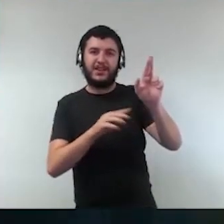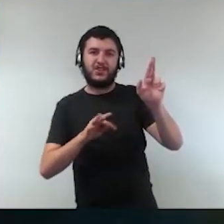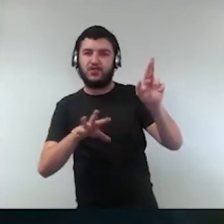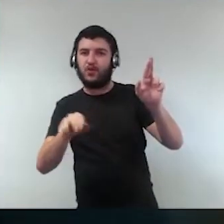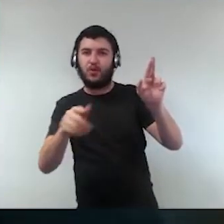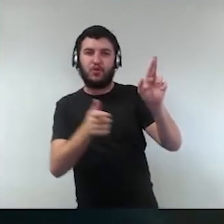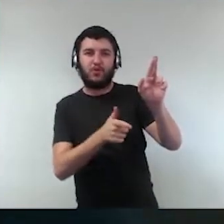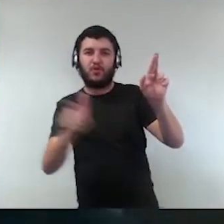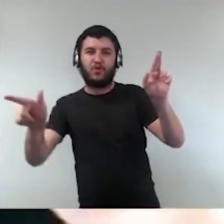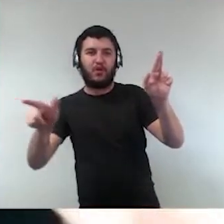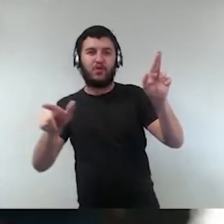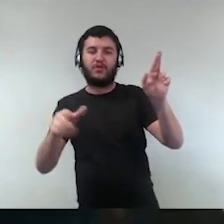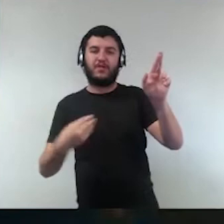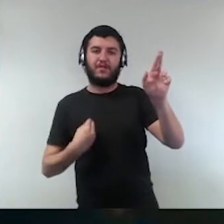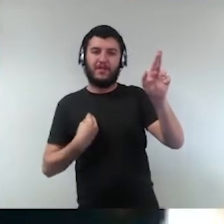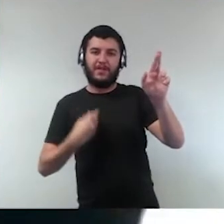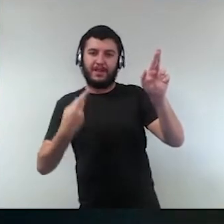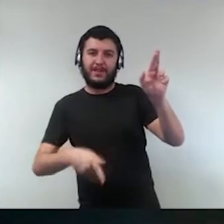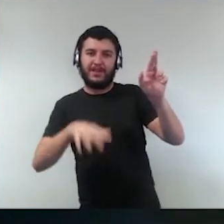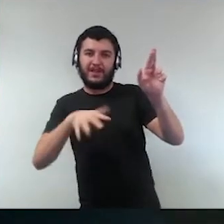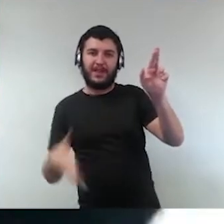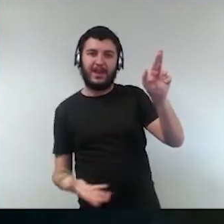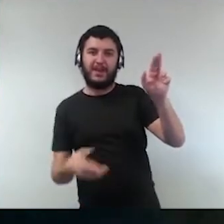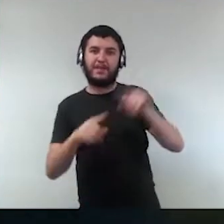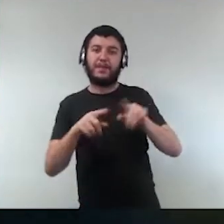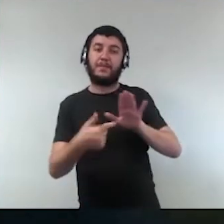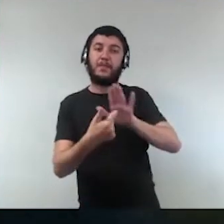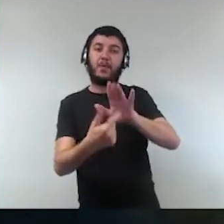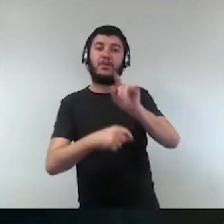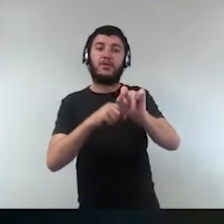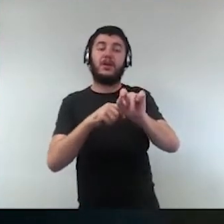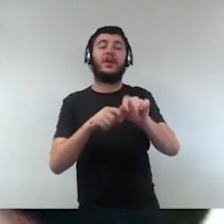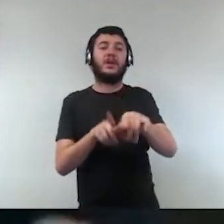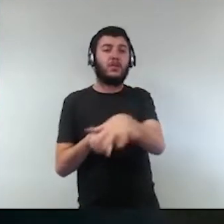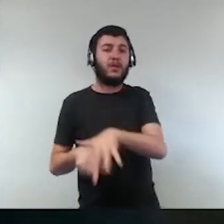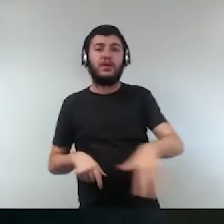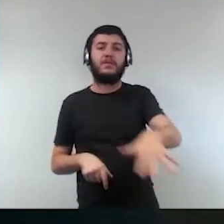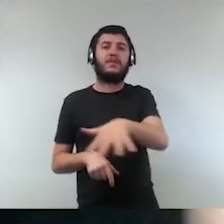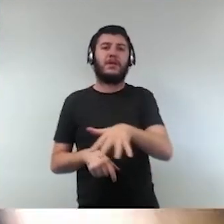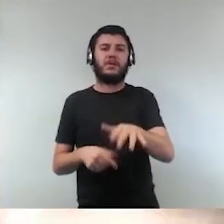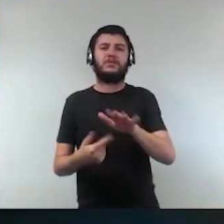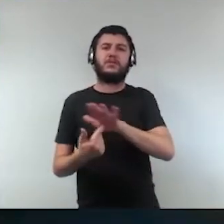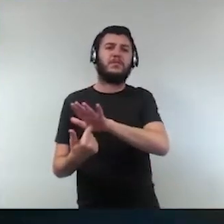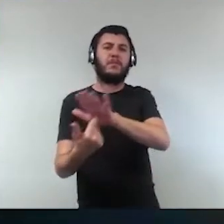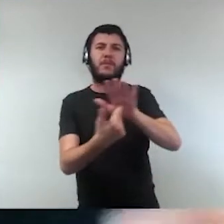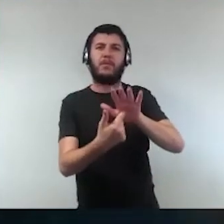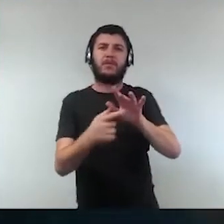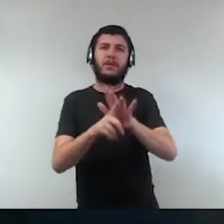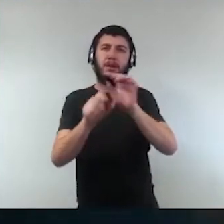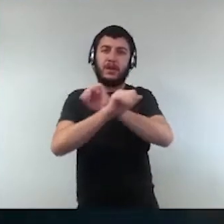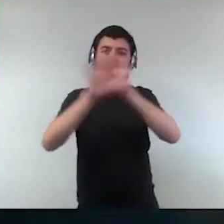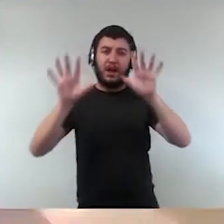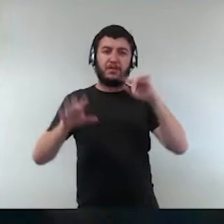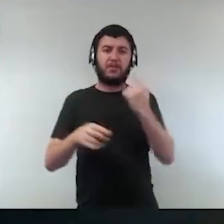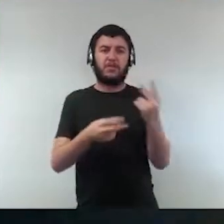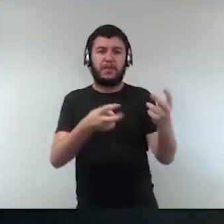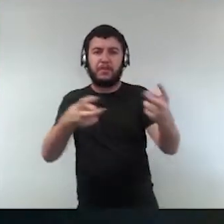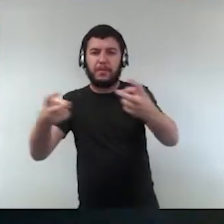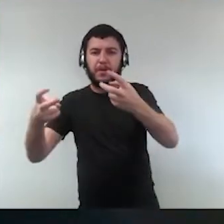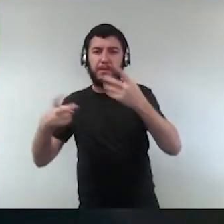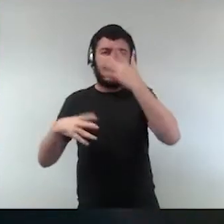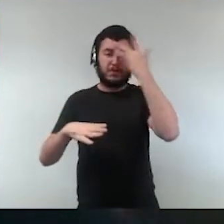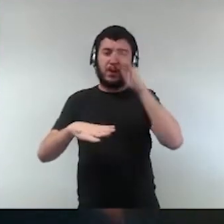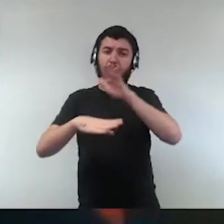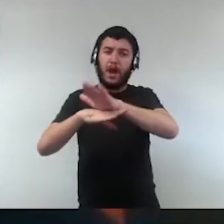para interesses comuns. E no ambiente de cooperação que é necessária, a gente percebe isso claramente quando vê as pessoas se ajudando das mais